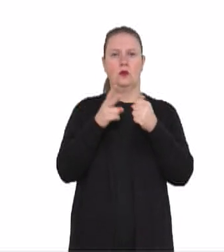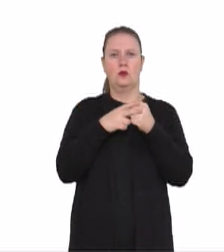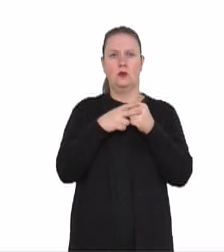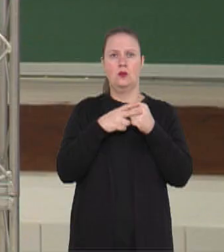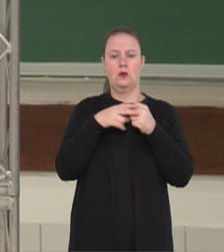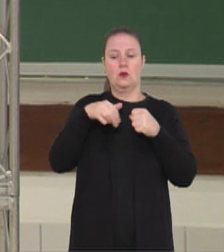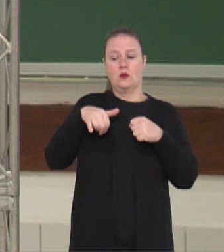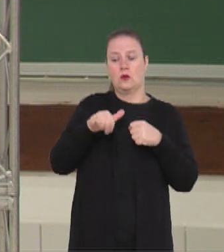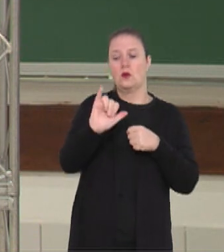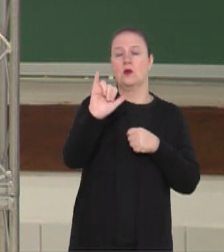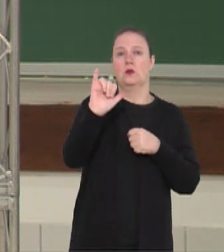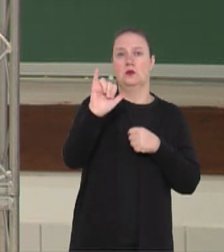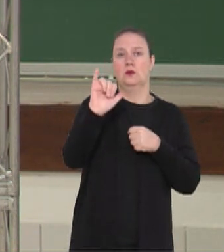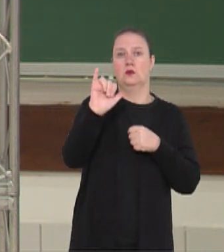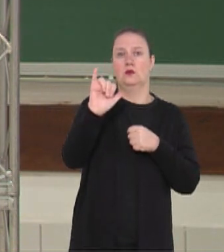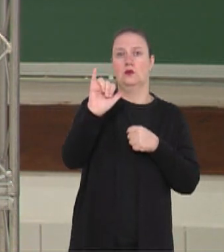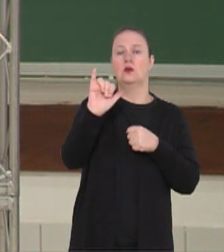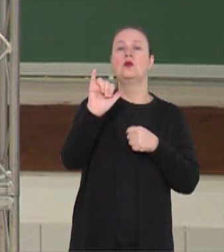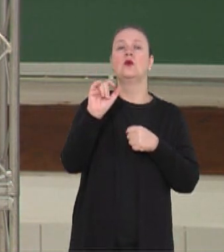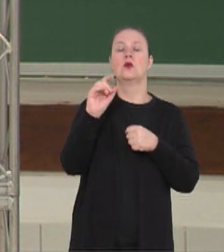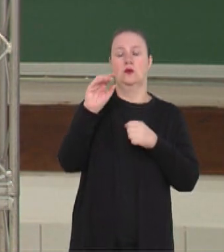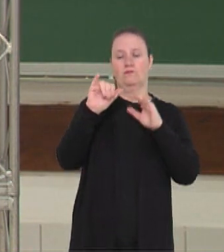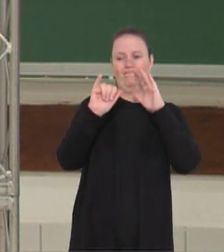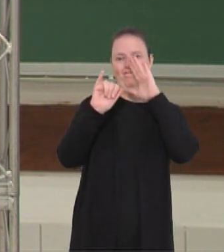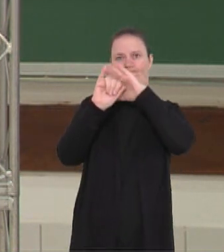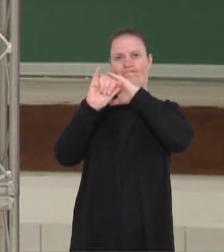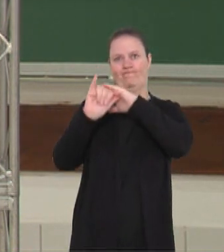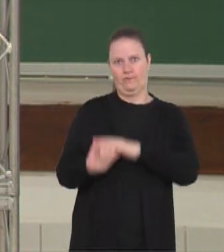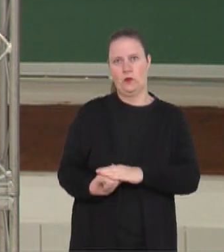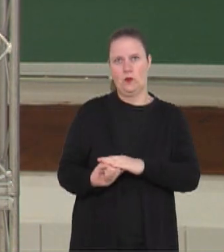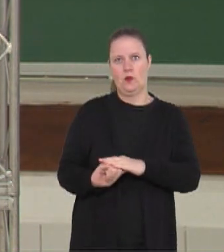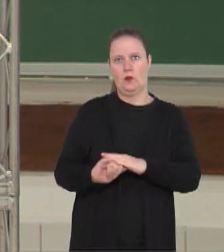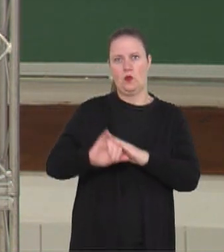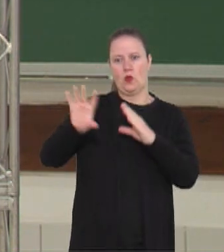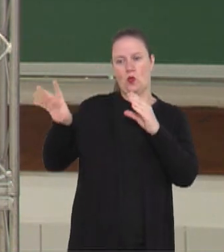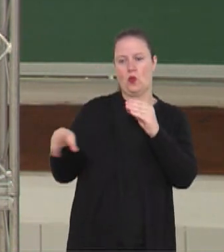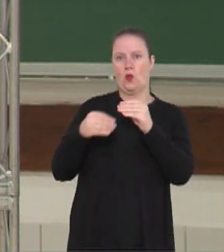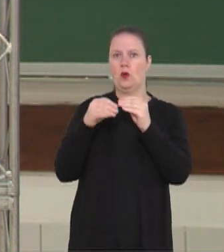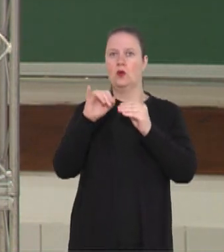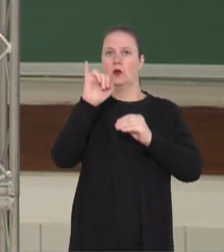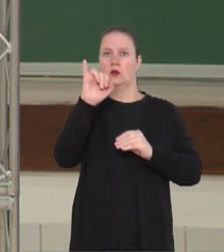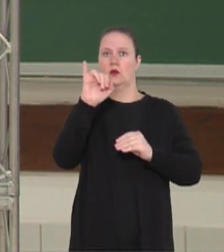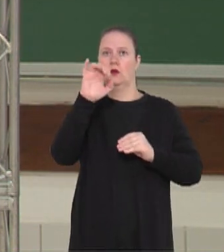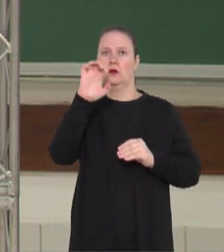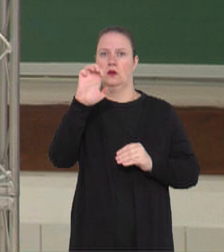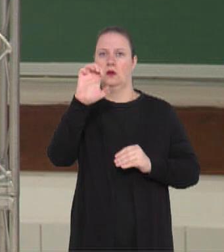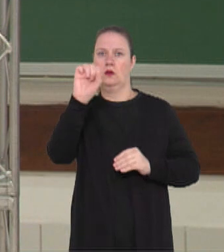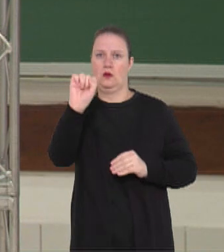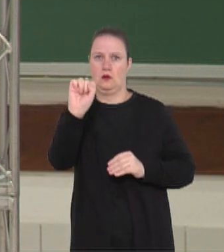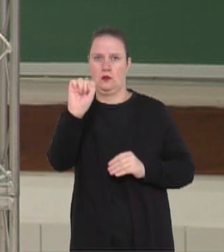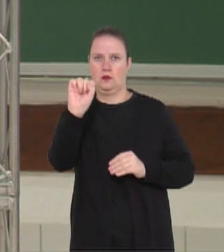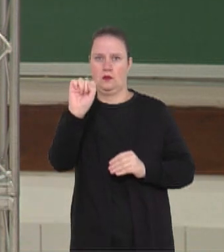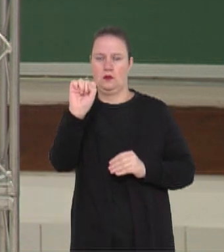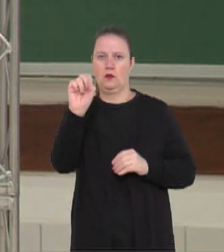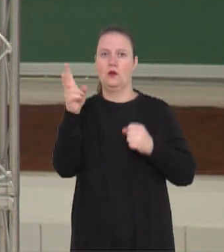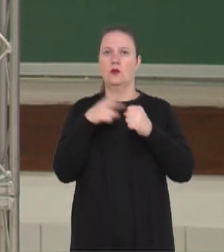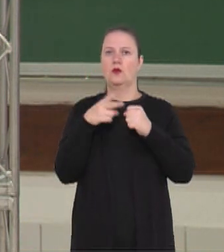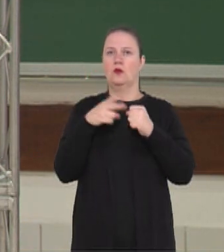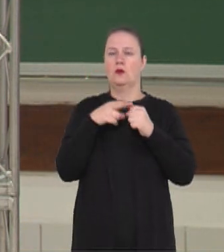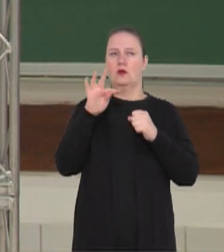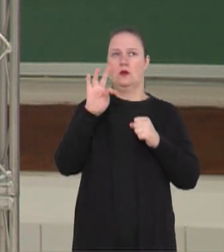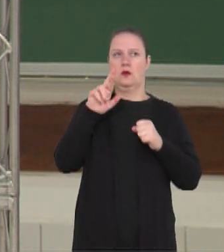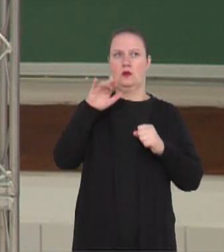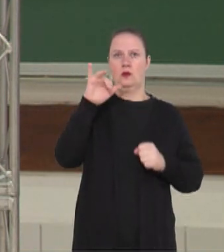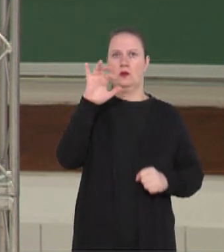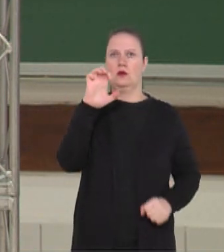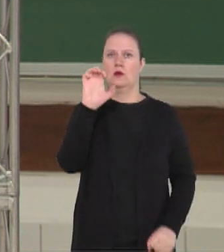com Y, para he, she ou it, eu tiro esse Y fora e acrescento o I-E-S. Logo, o verbo aqui ficou